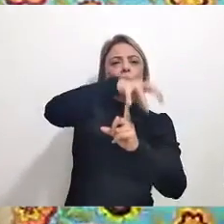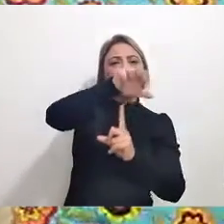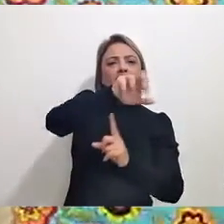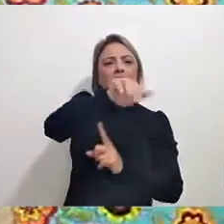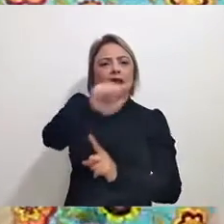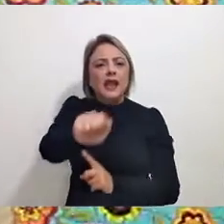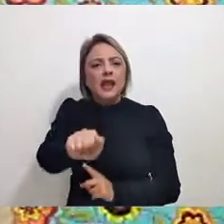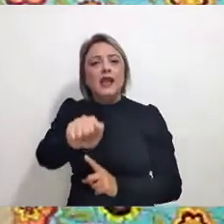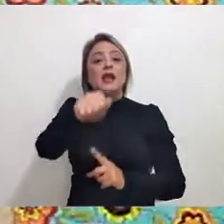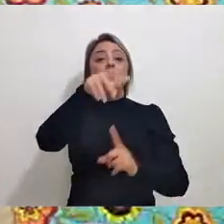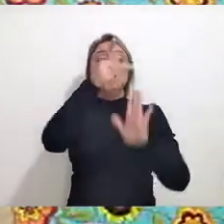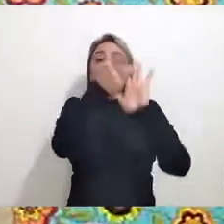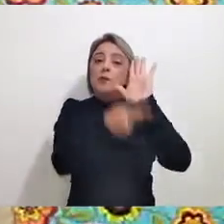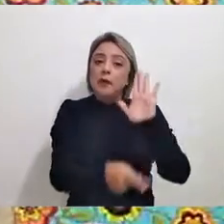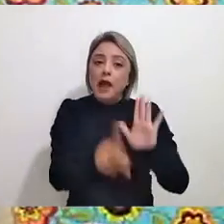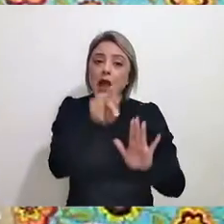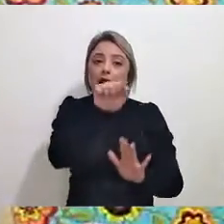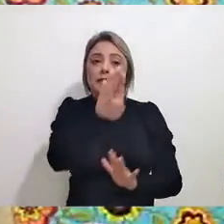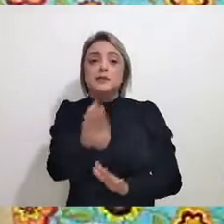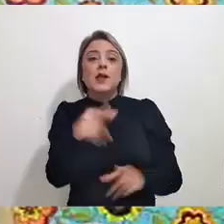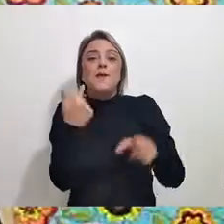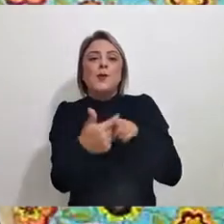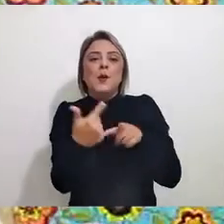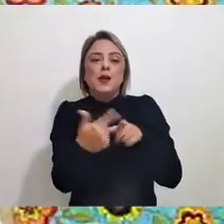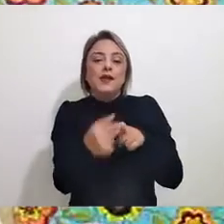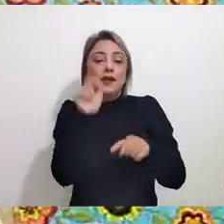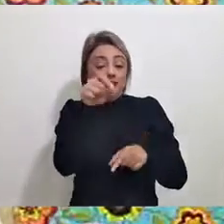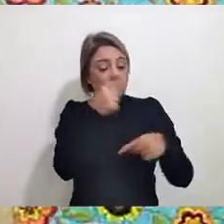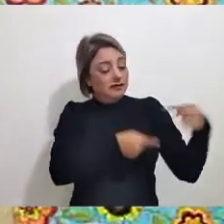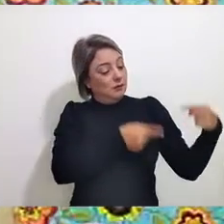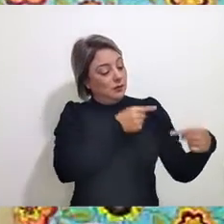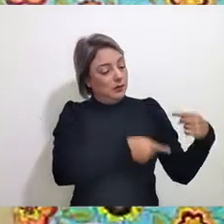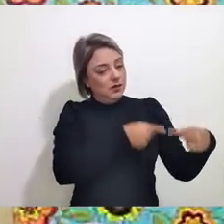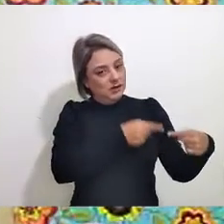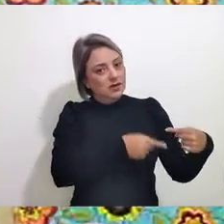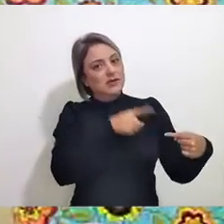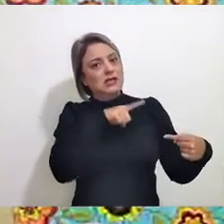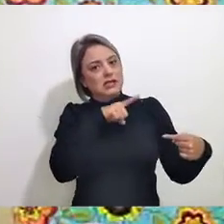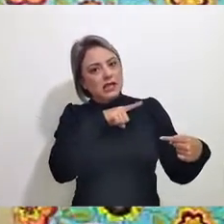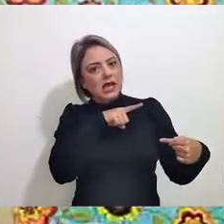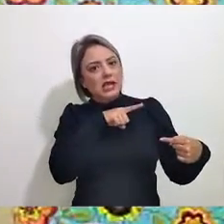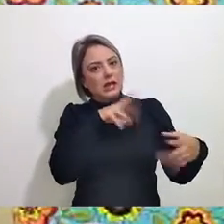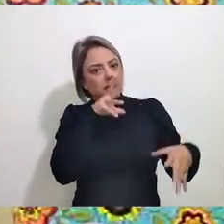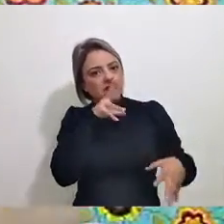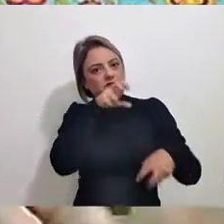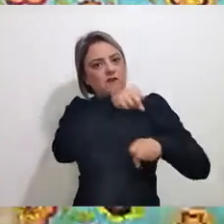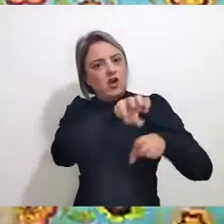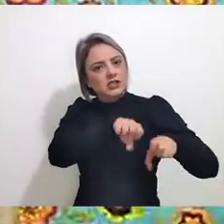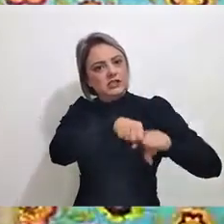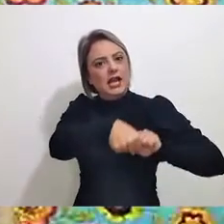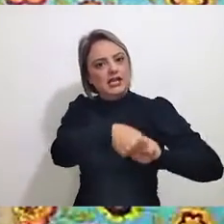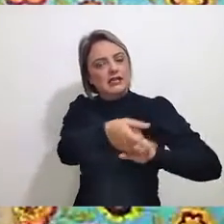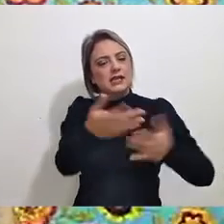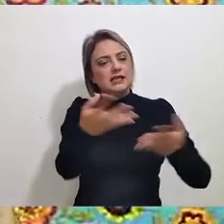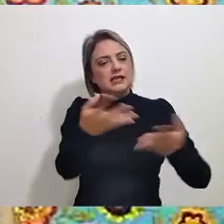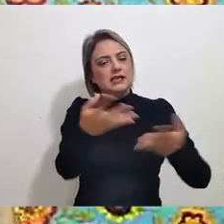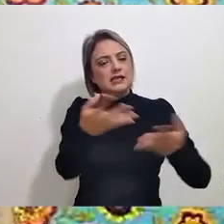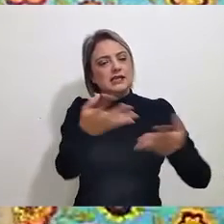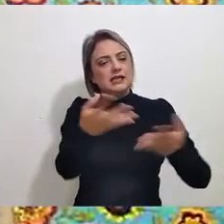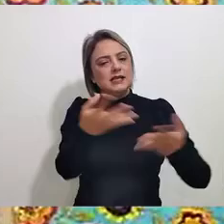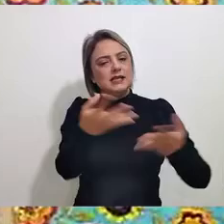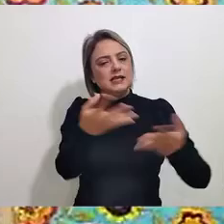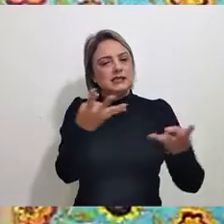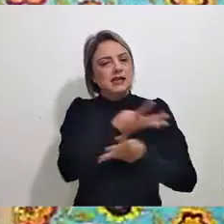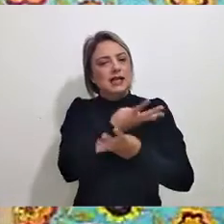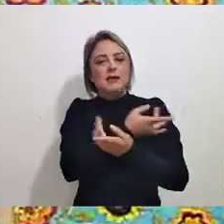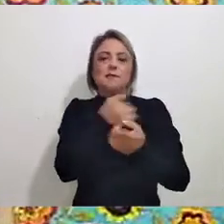Porque essas políticas, elas existem para fortalecer essa rede. Mas os governantes, o governo, né, mais